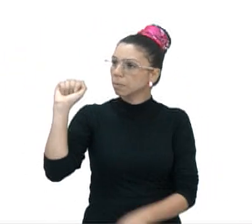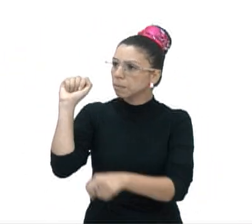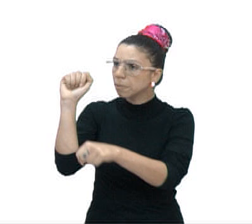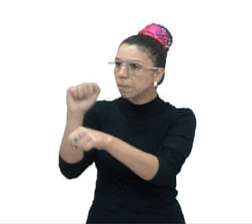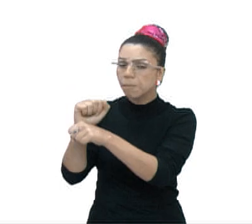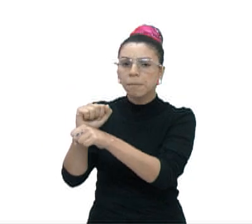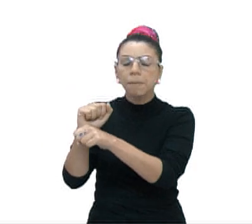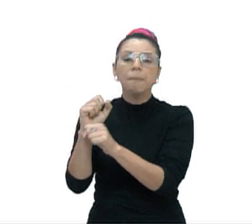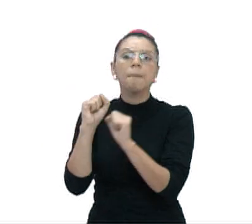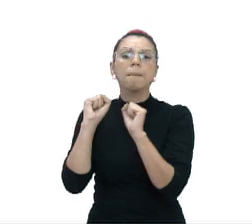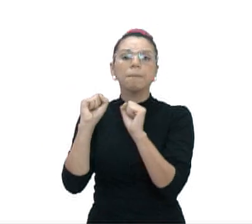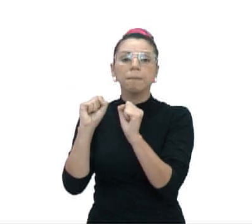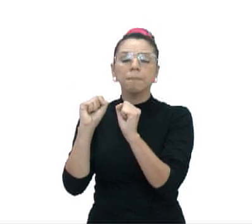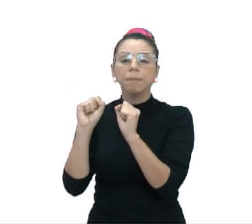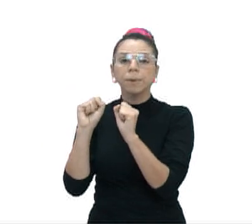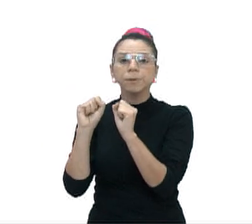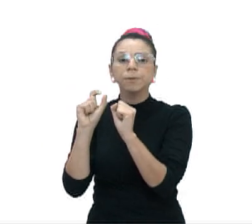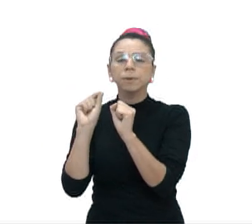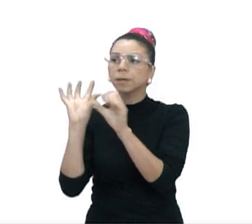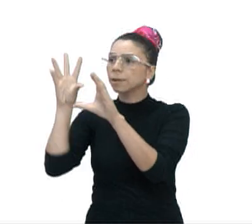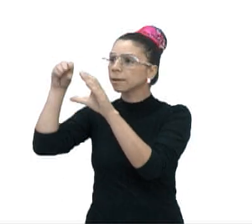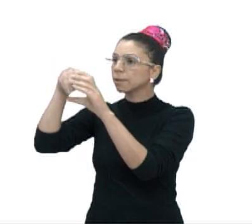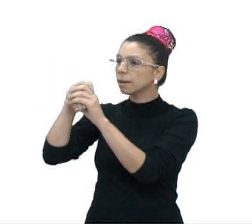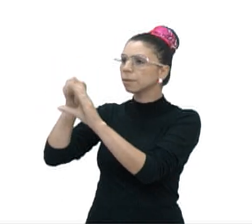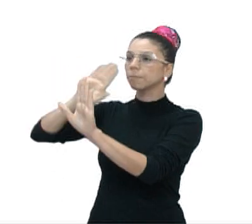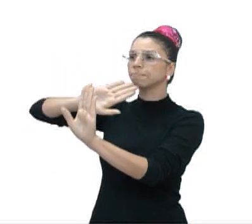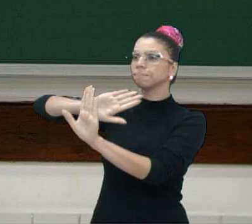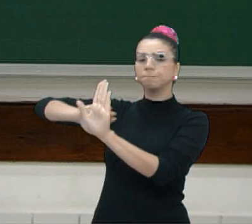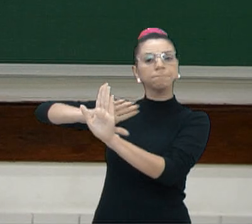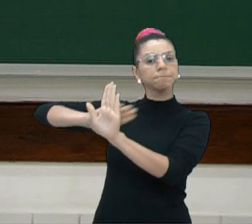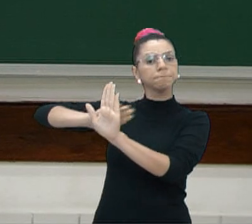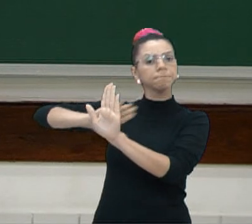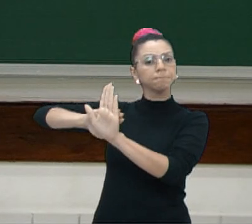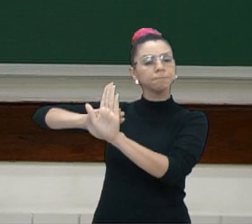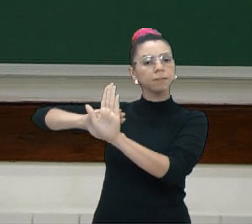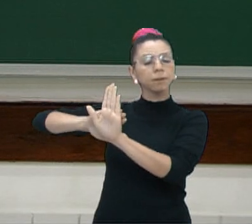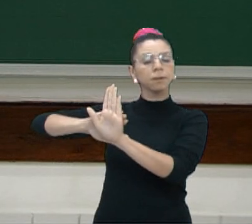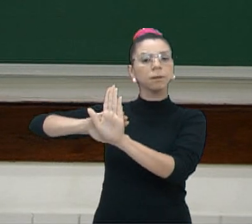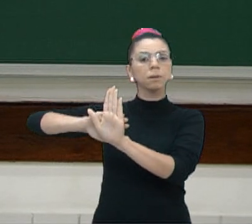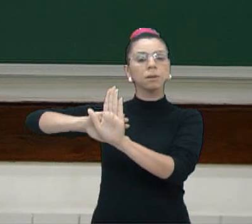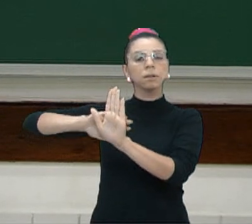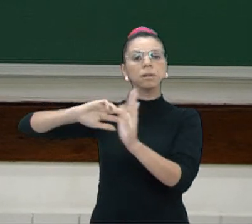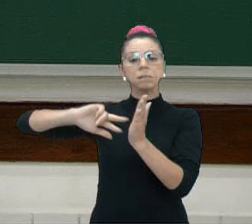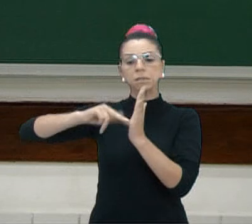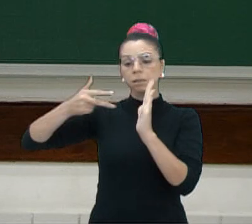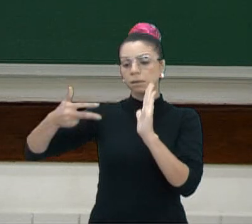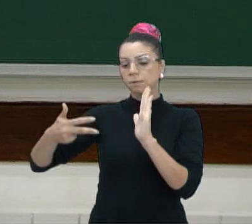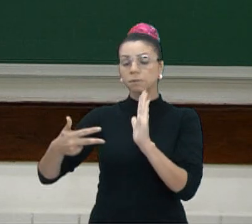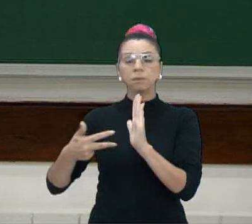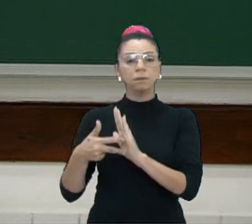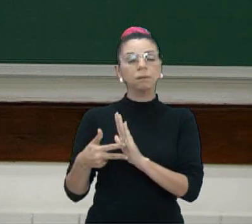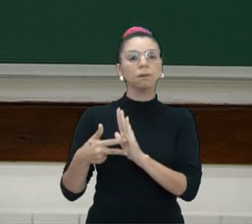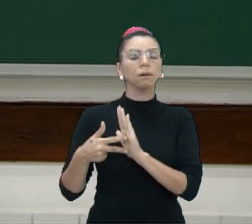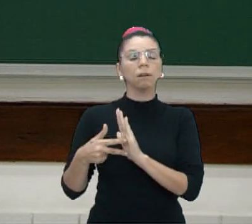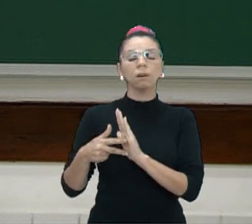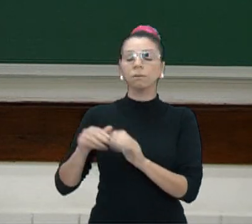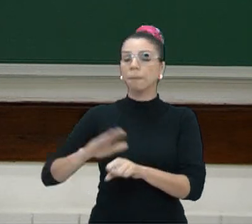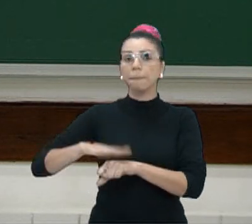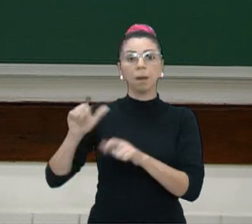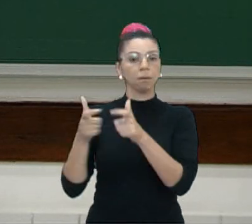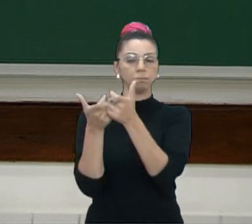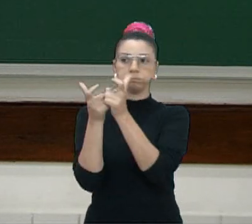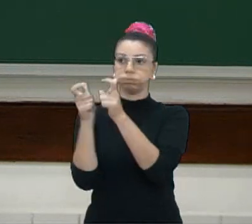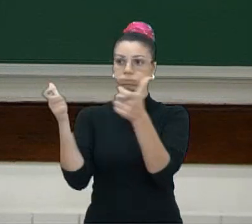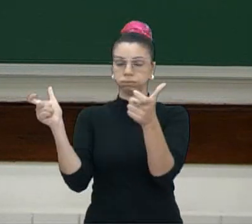nos contar muitas histórias. A imagem parada, não aquela lá do filme mudo que nós havíamos comentado no início dessa aula, não.